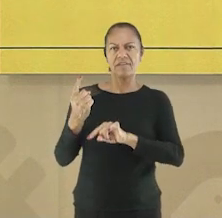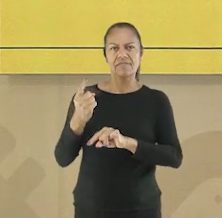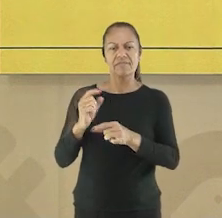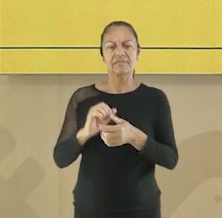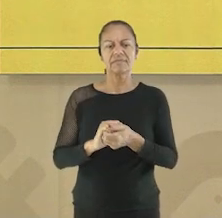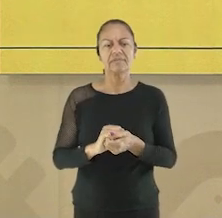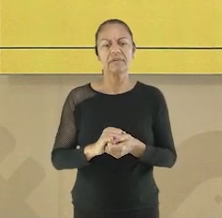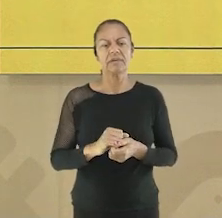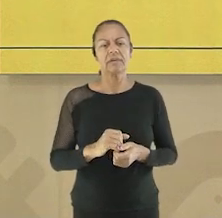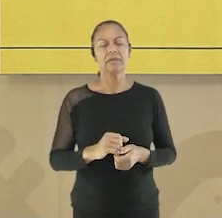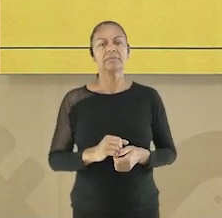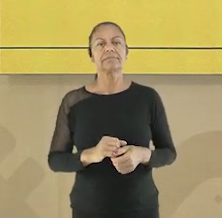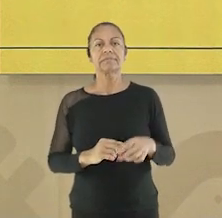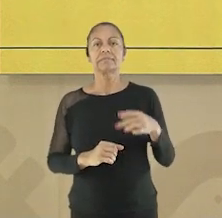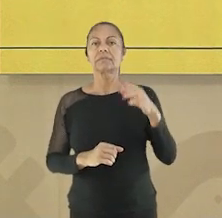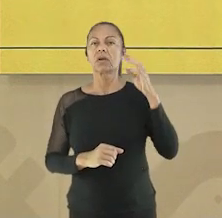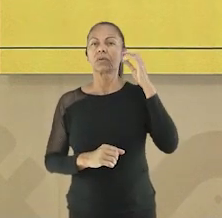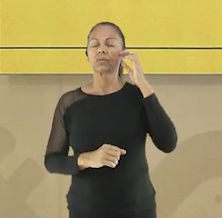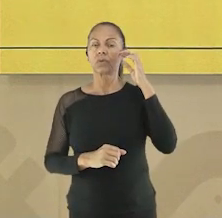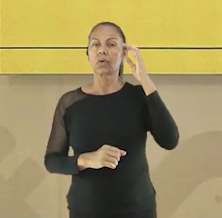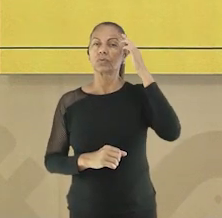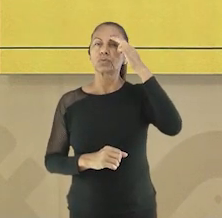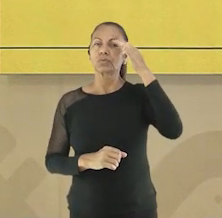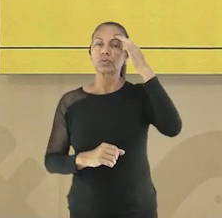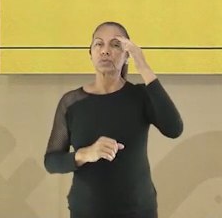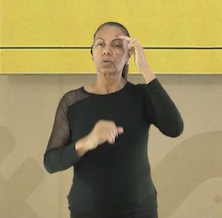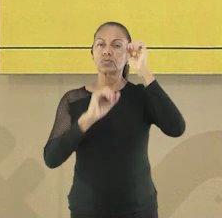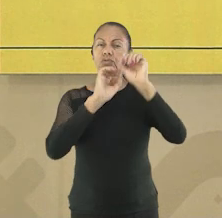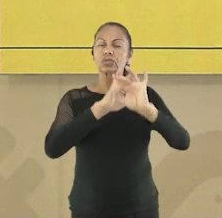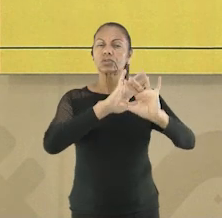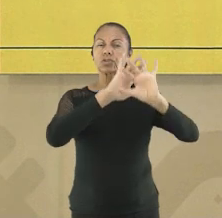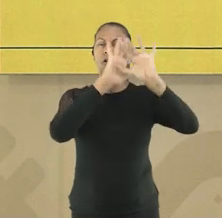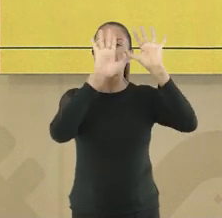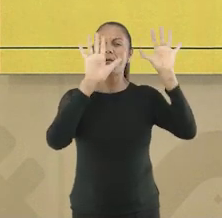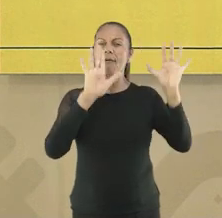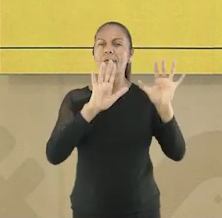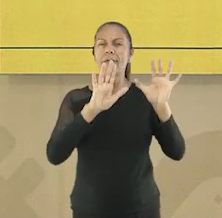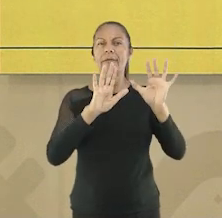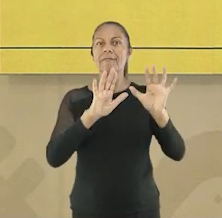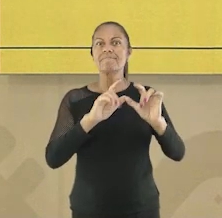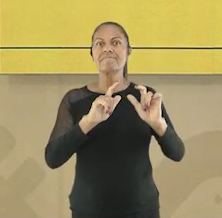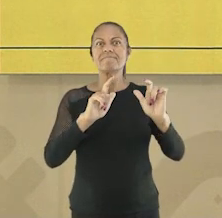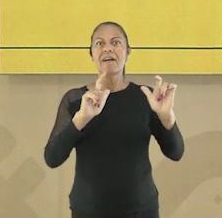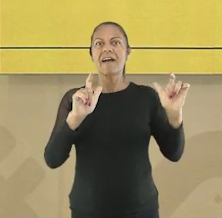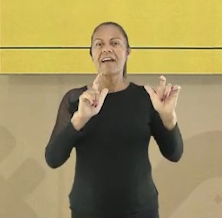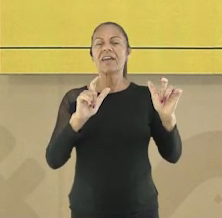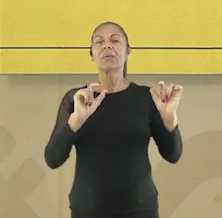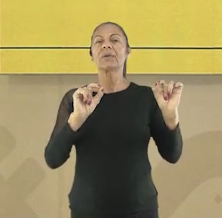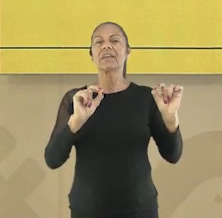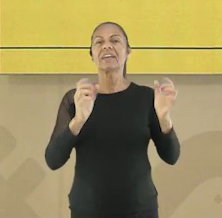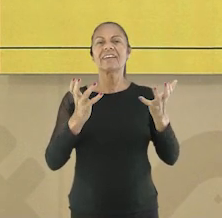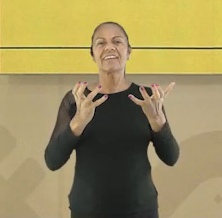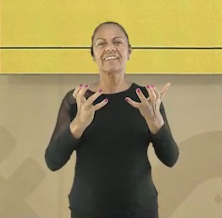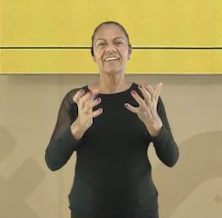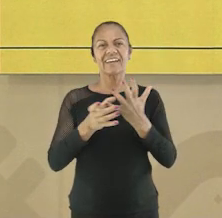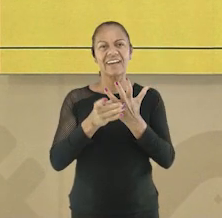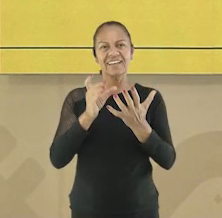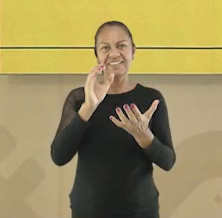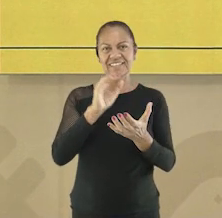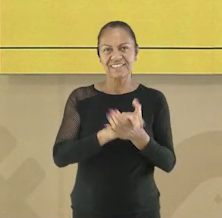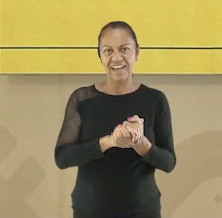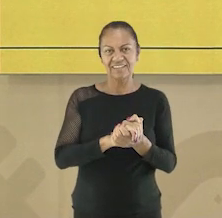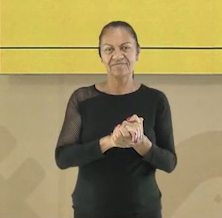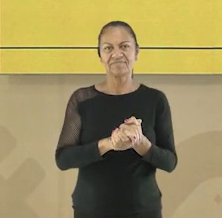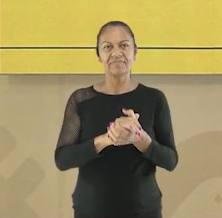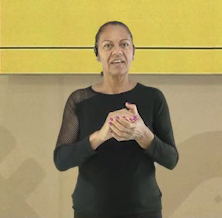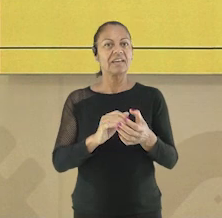vocês vão entender. O seu maior sonho é casar-se. Vejam que o verbo casar, ele não está conjugado.